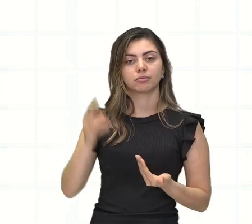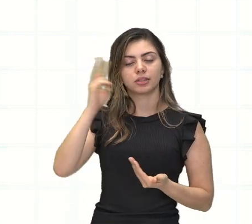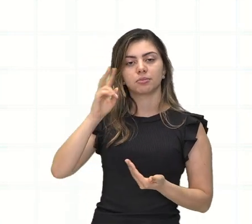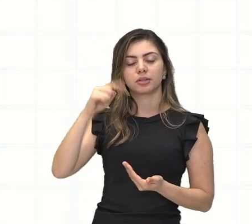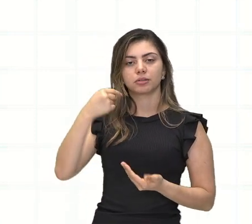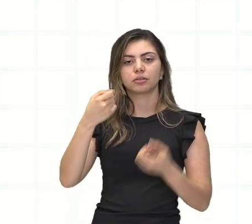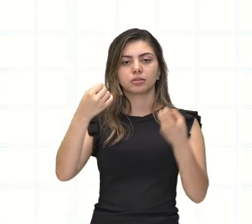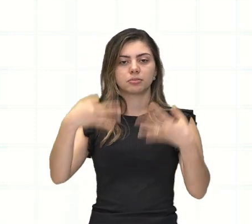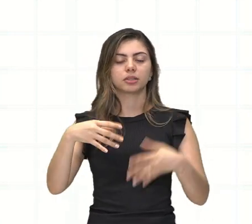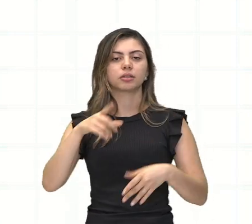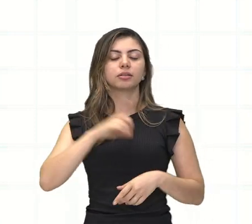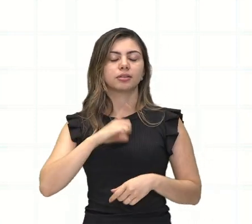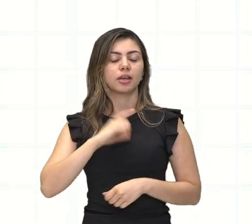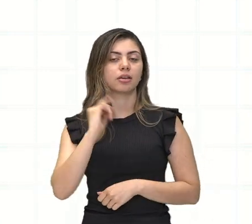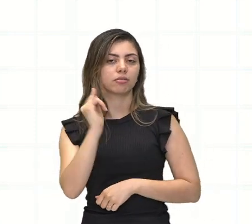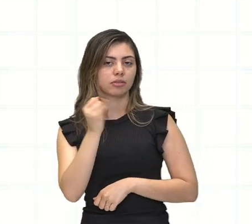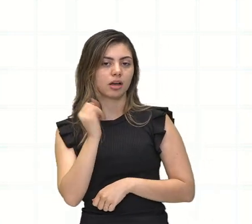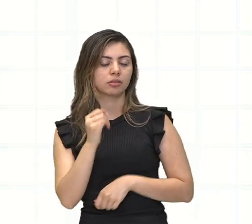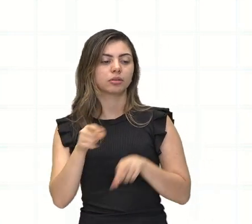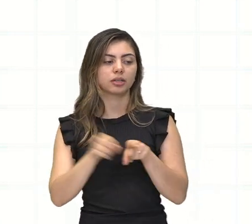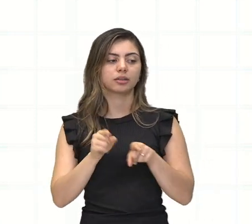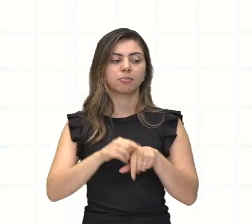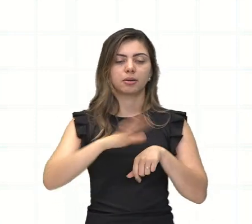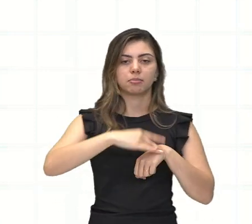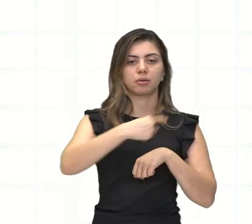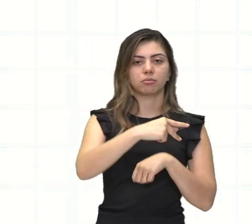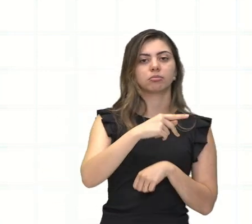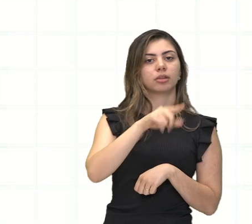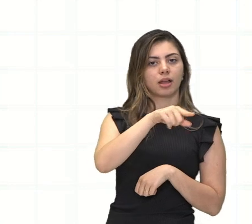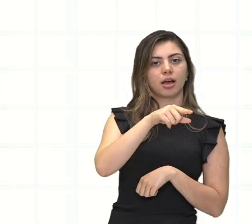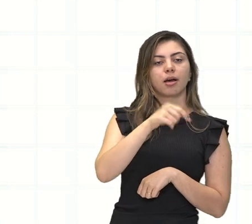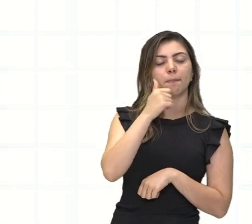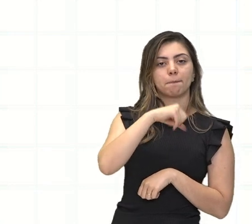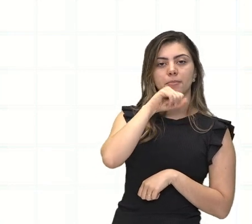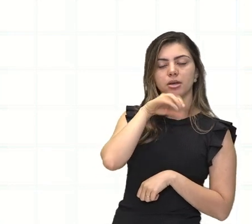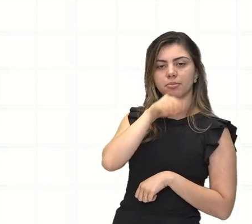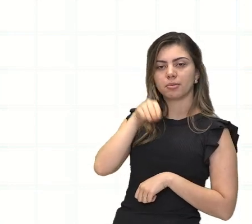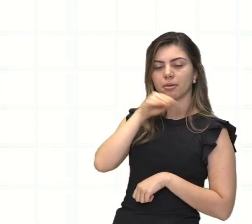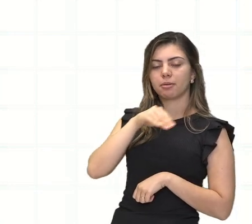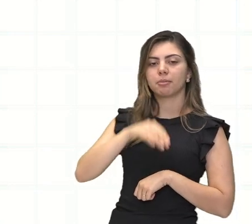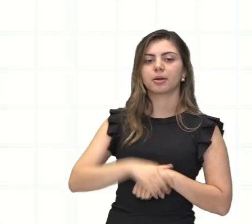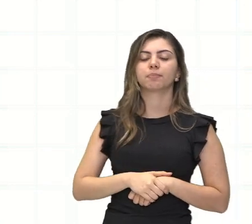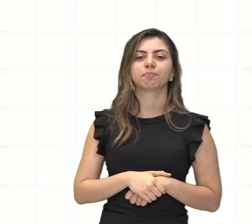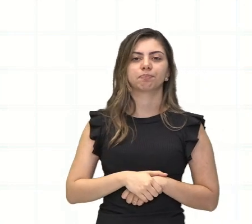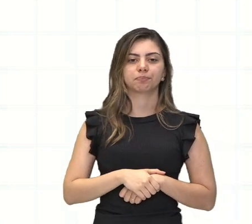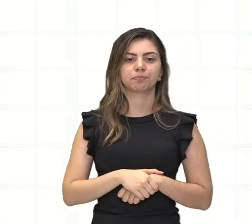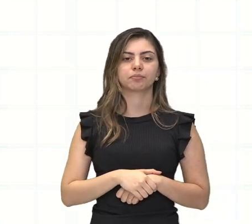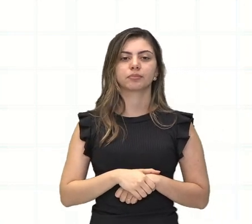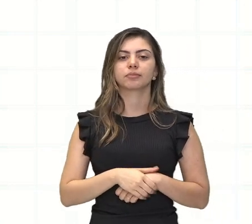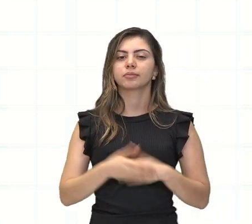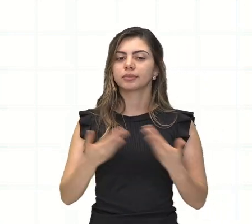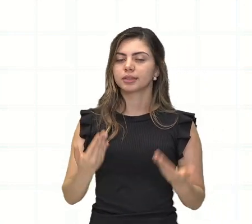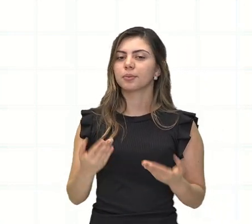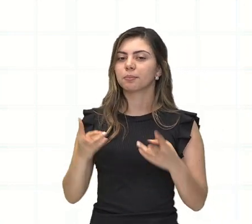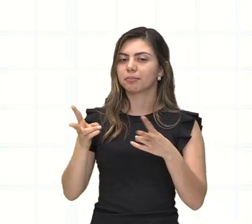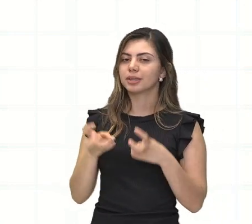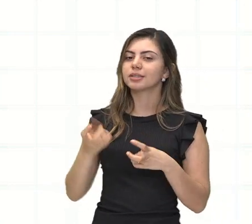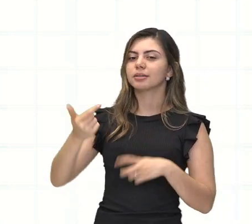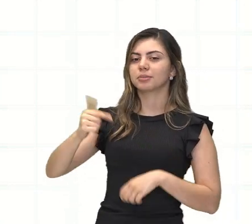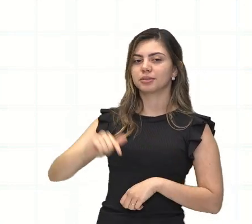quanto a fala da mãe. Certinho, turminha? Então, observem aí,